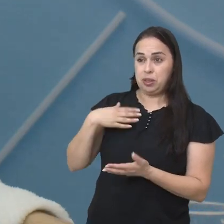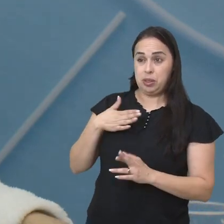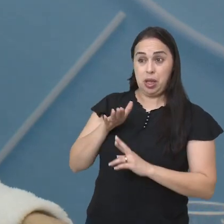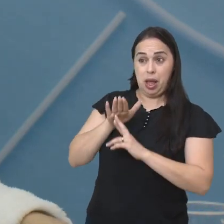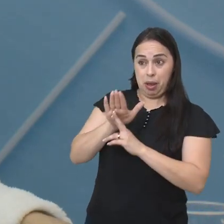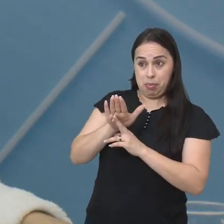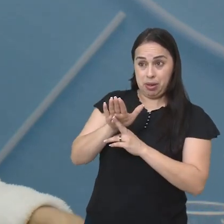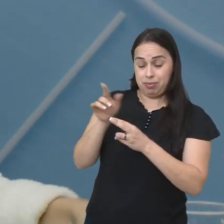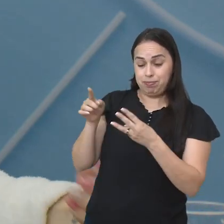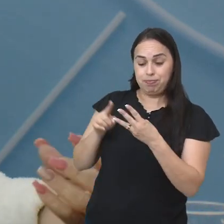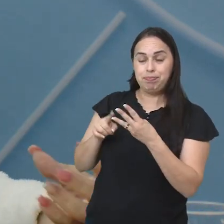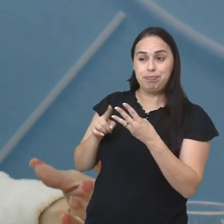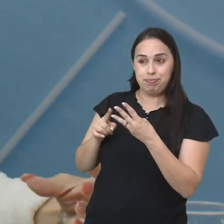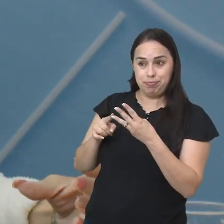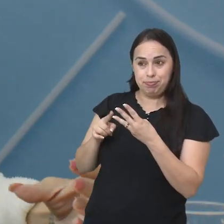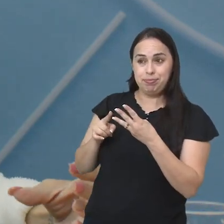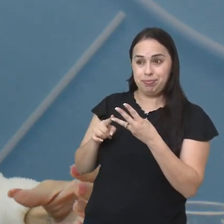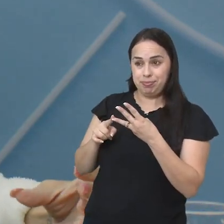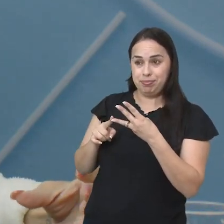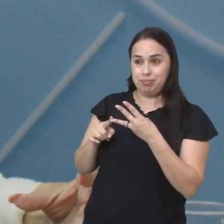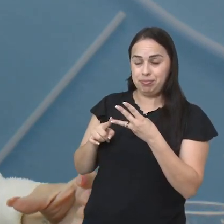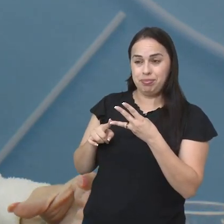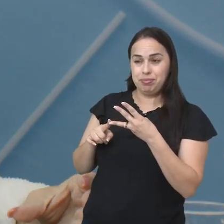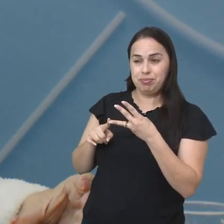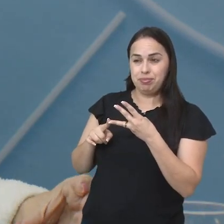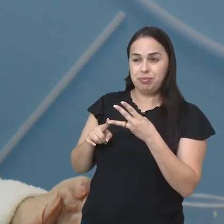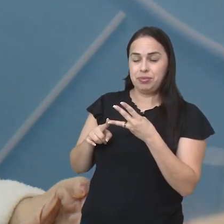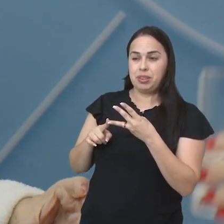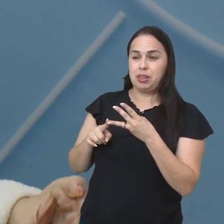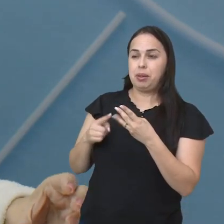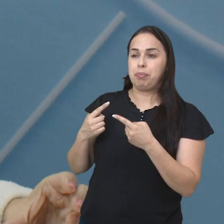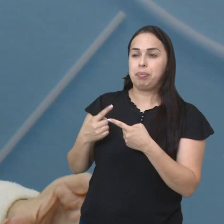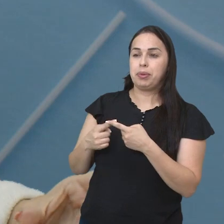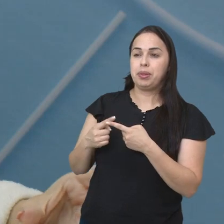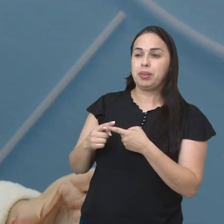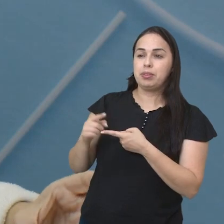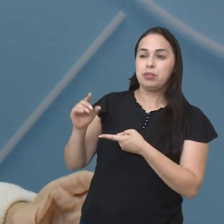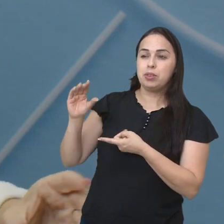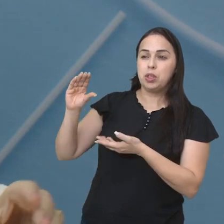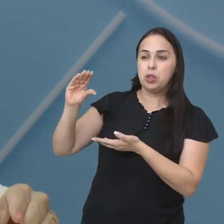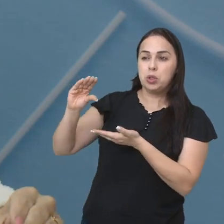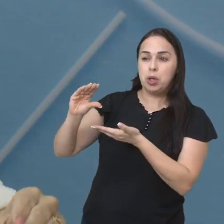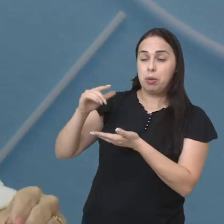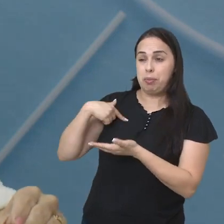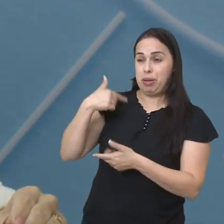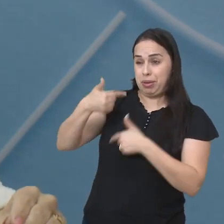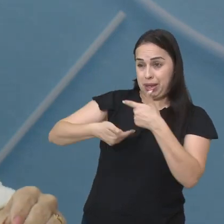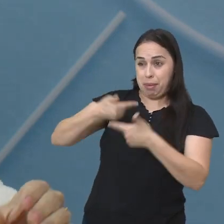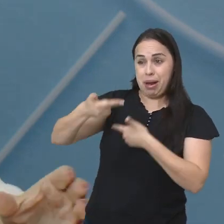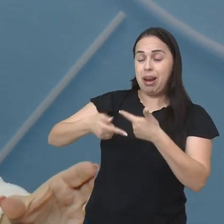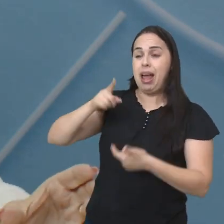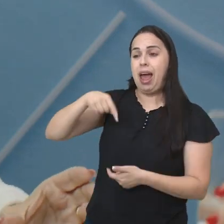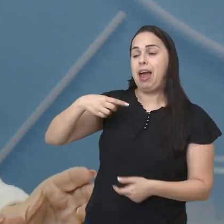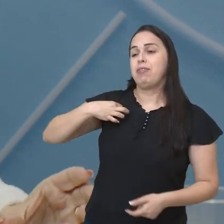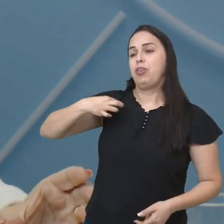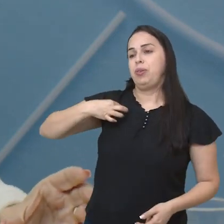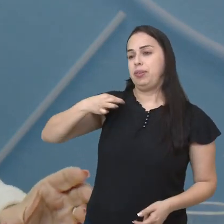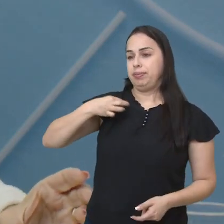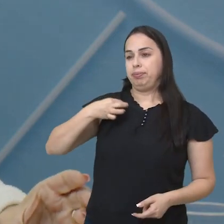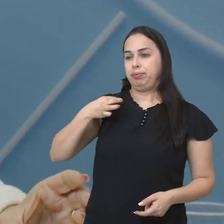representantes, né, do terceiro setor, porque nós recebemos, o nosso trabalho é totalmente voluntariado.